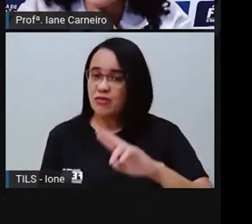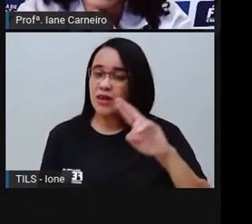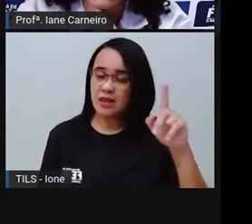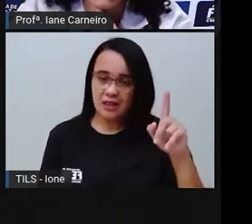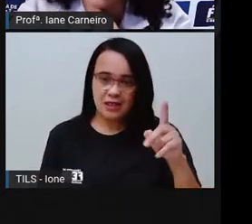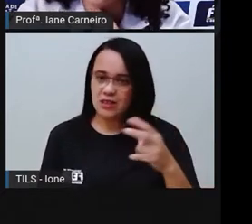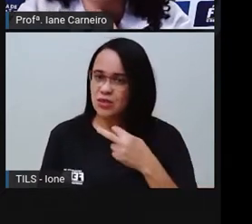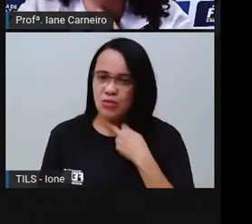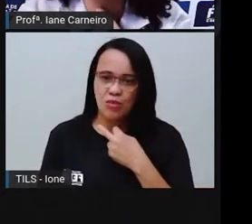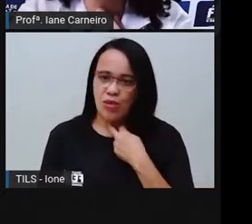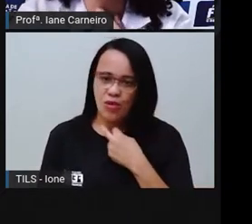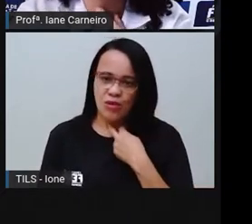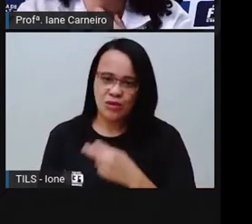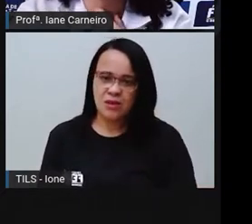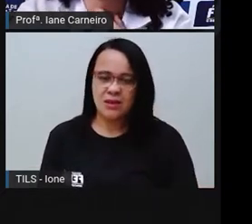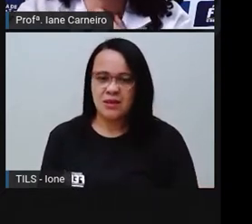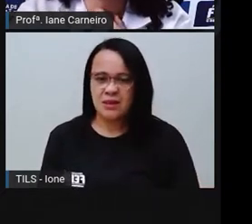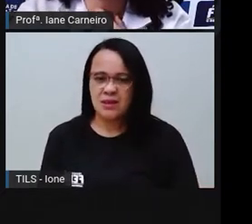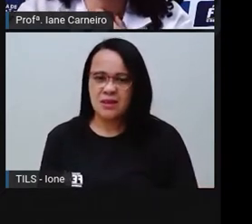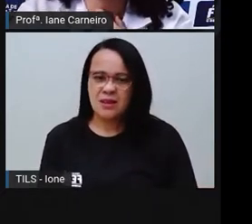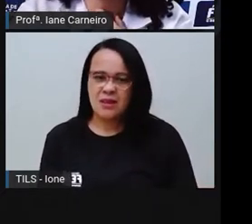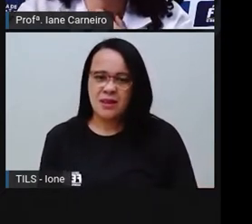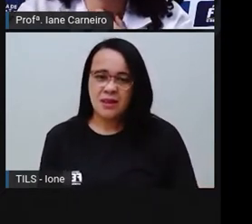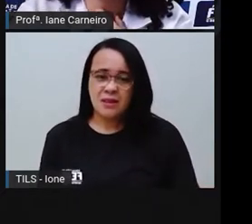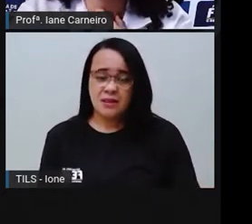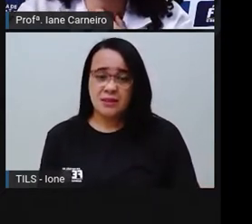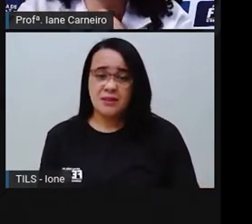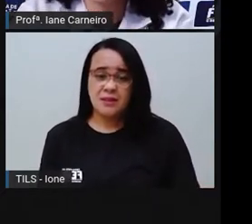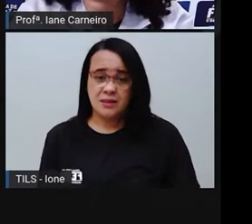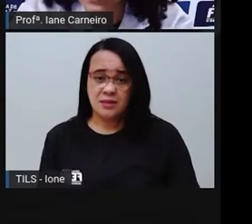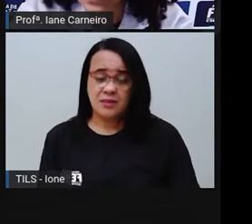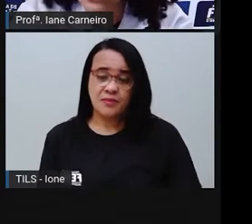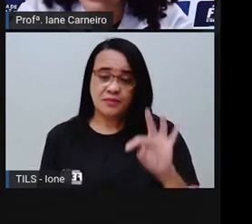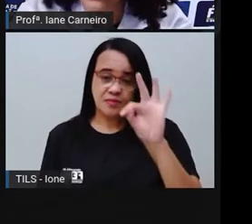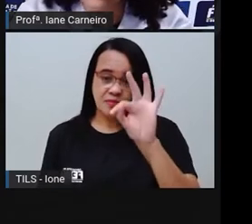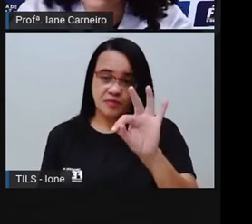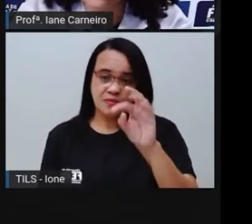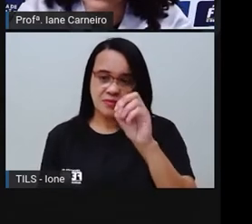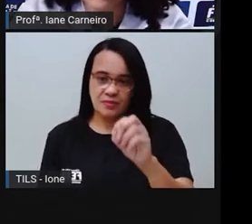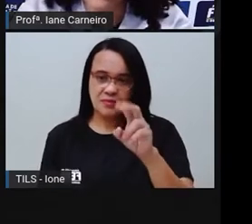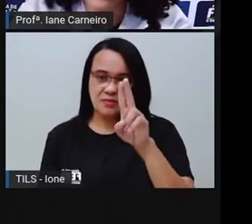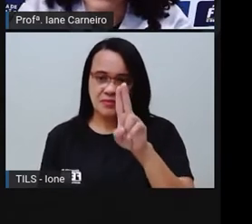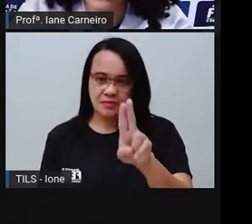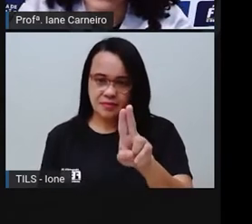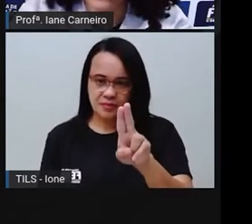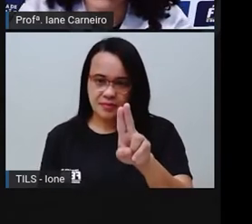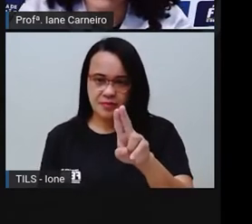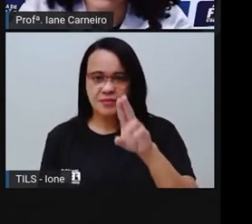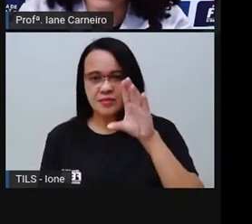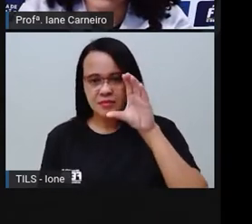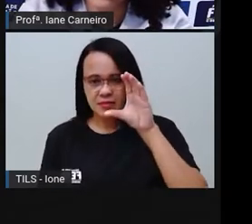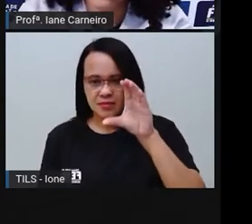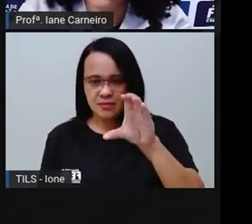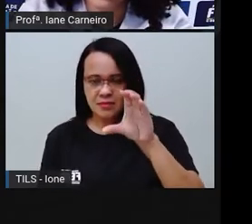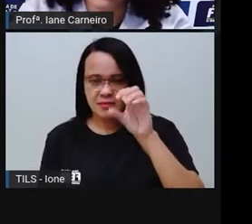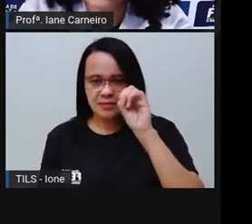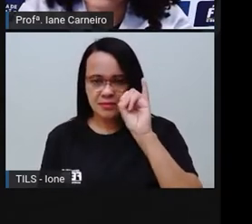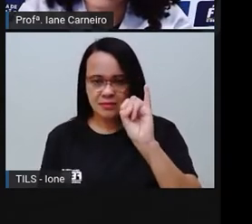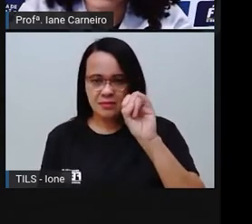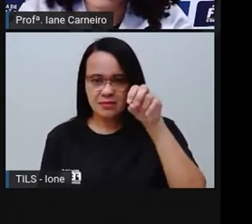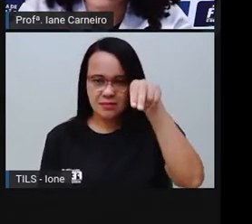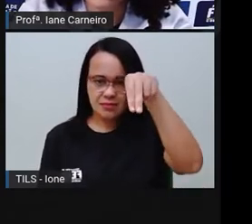início então não pode ser sou né então aqui ó tá escrito tocinho e é para vai marcar ó